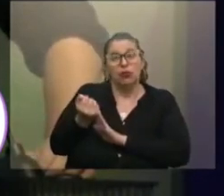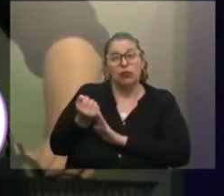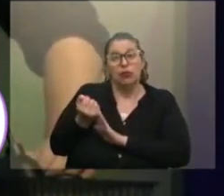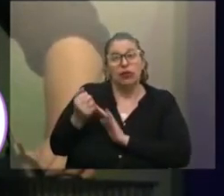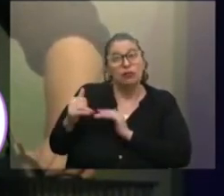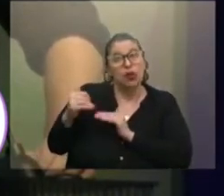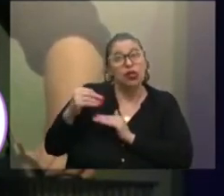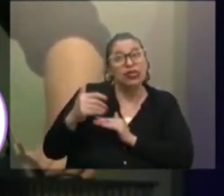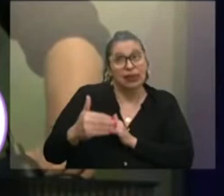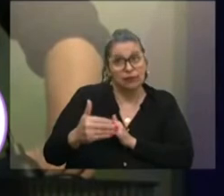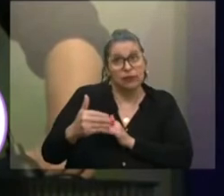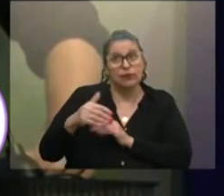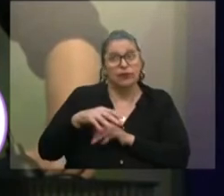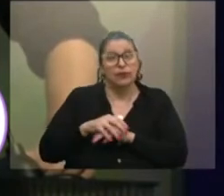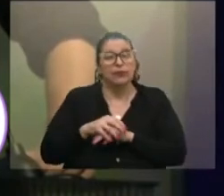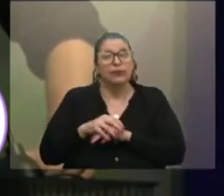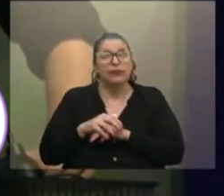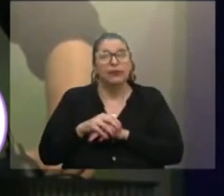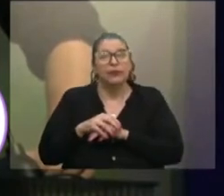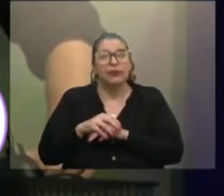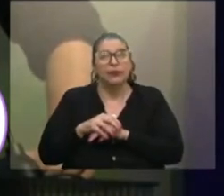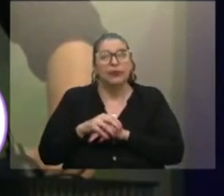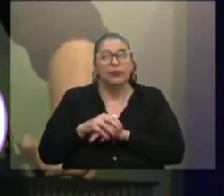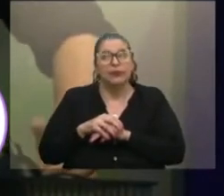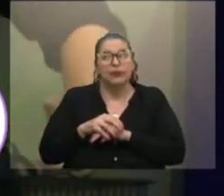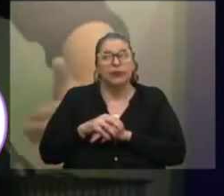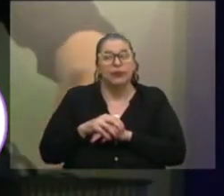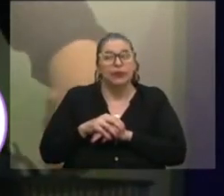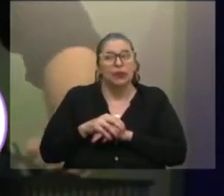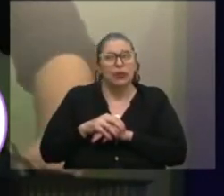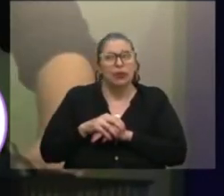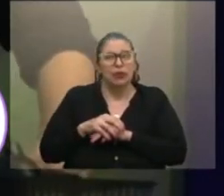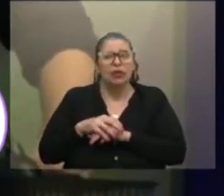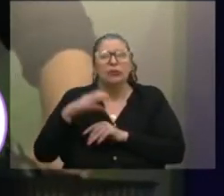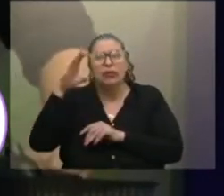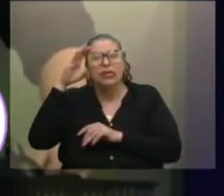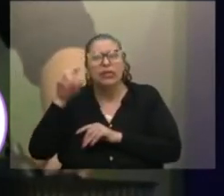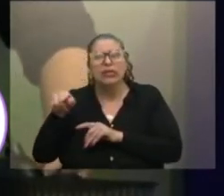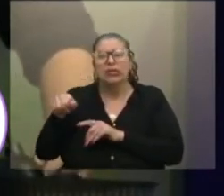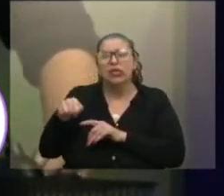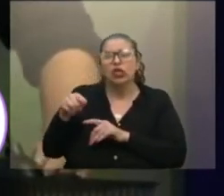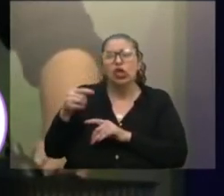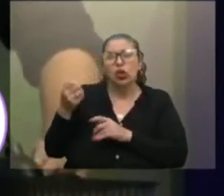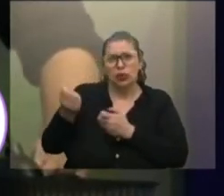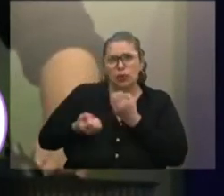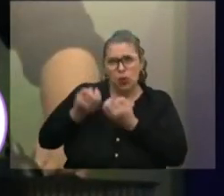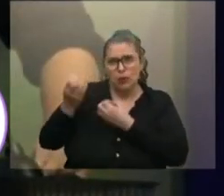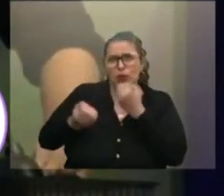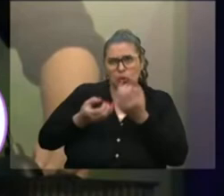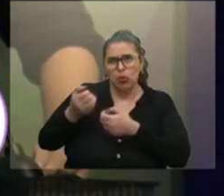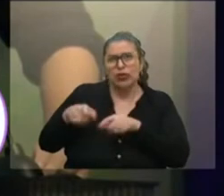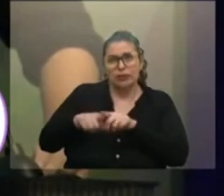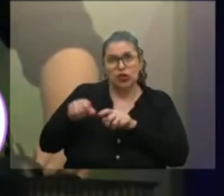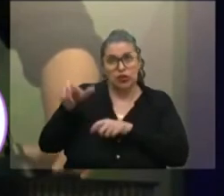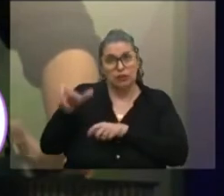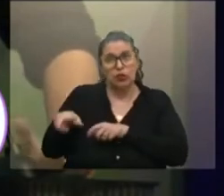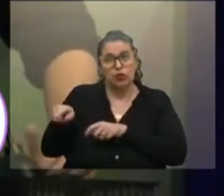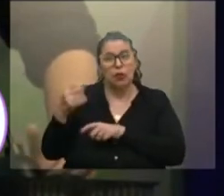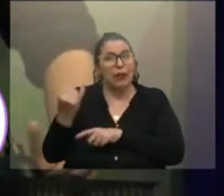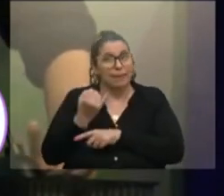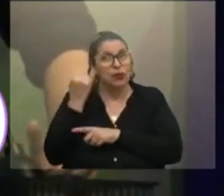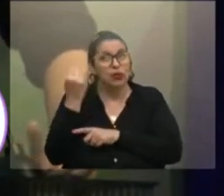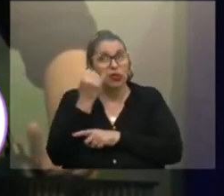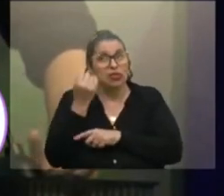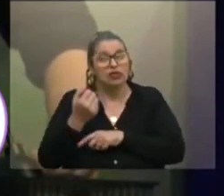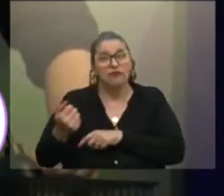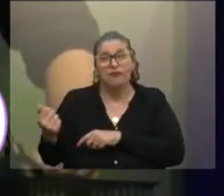processo. E que, ouvindo todos os discursos que a gente ouviu, como é importante a